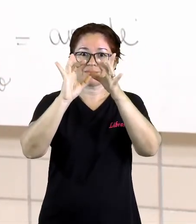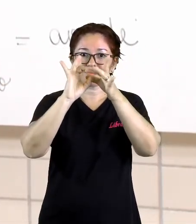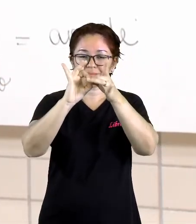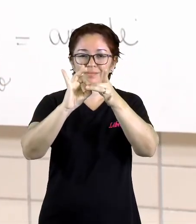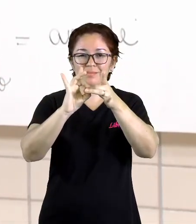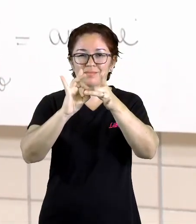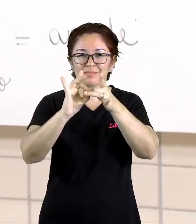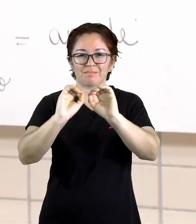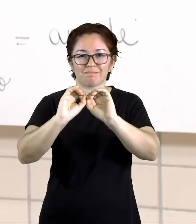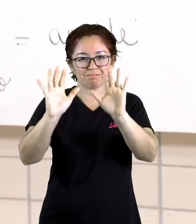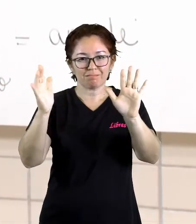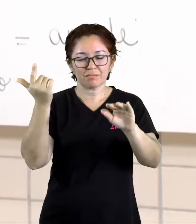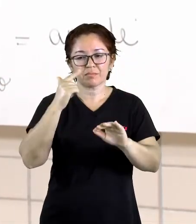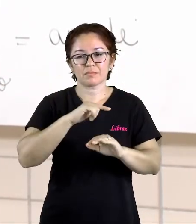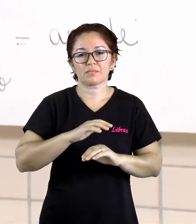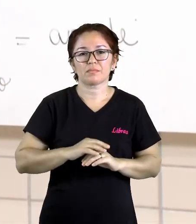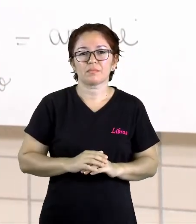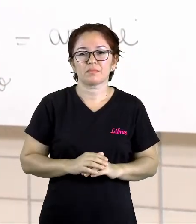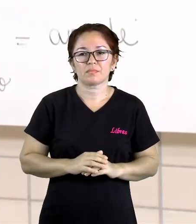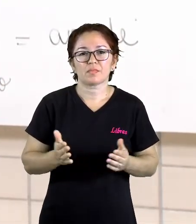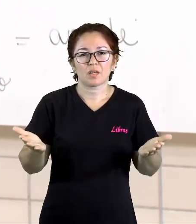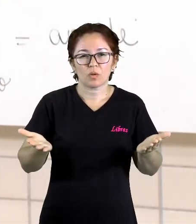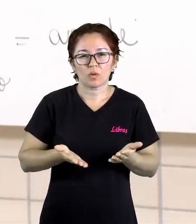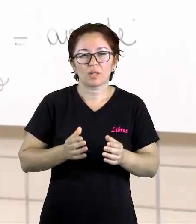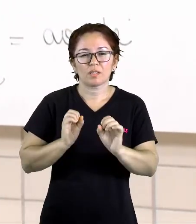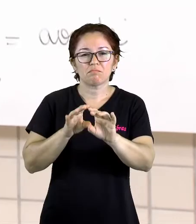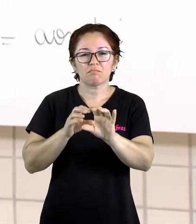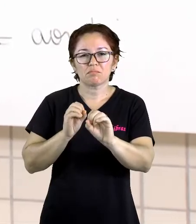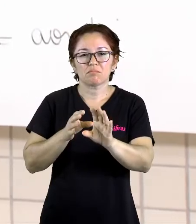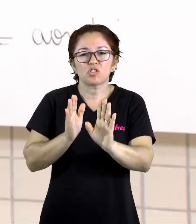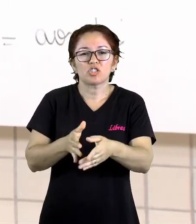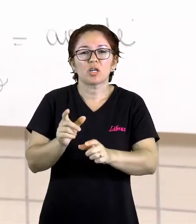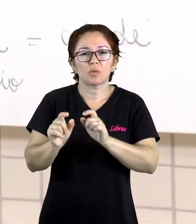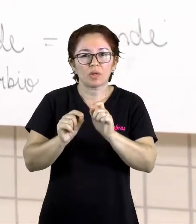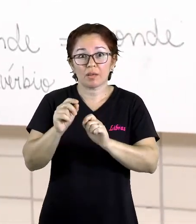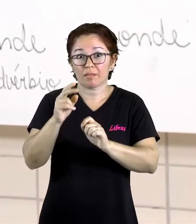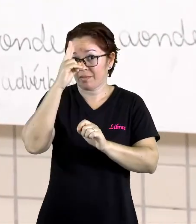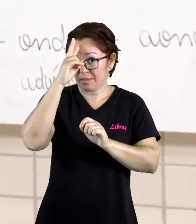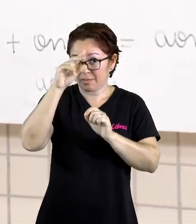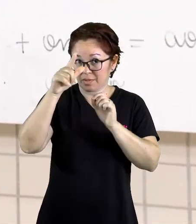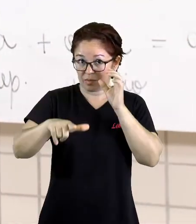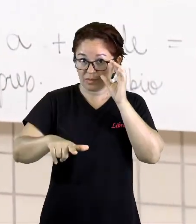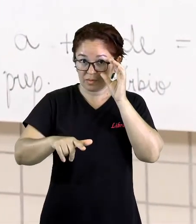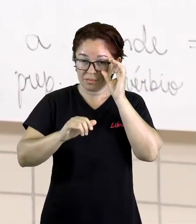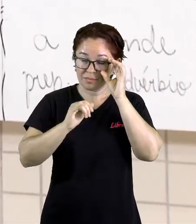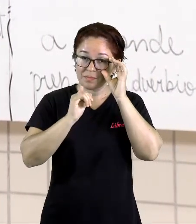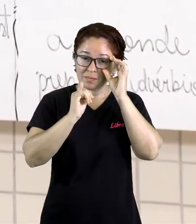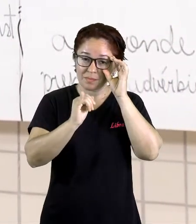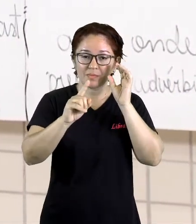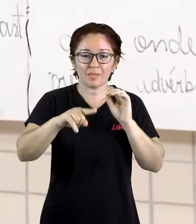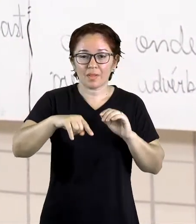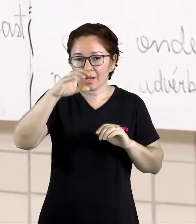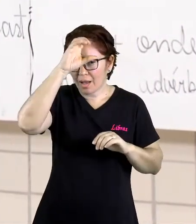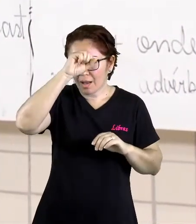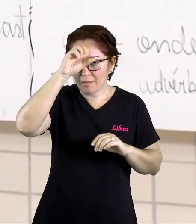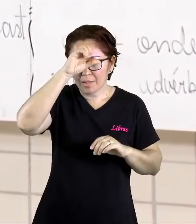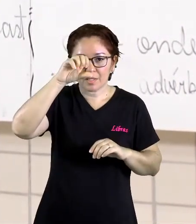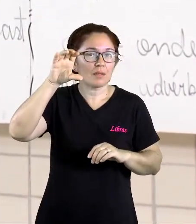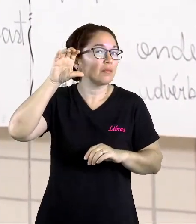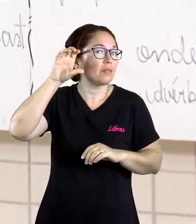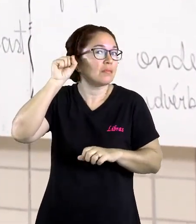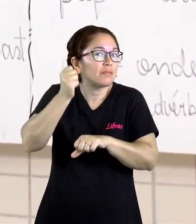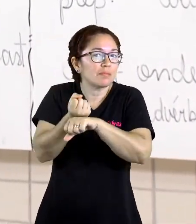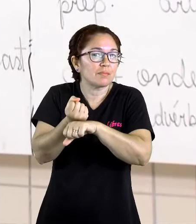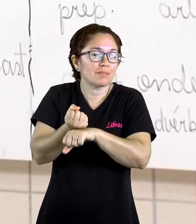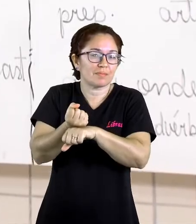agora relembrar o que nós estudamos hoje. Nós estudamos o podcast e vimos que o